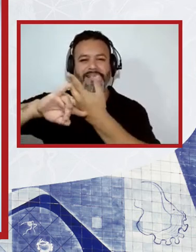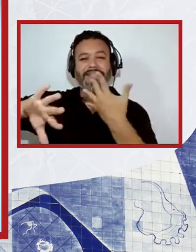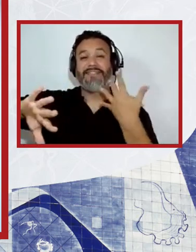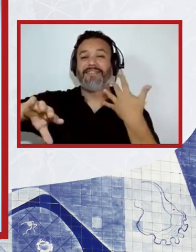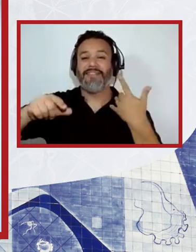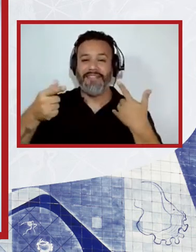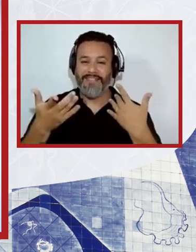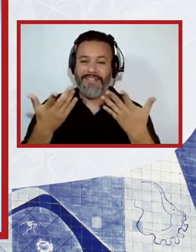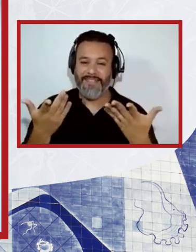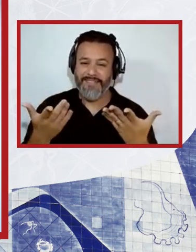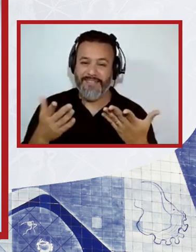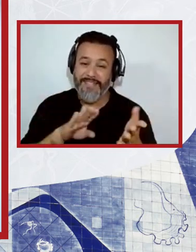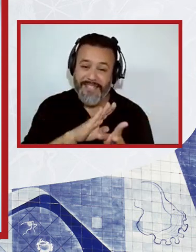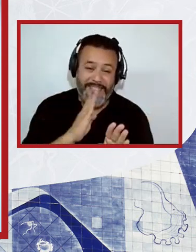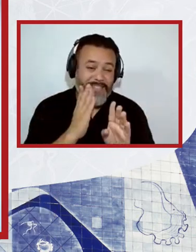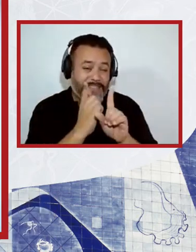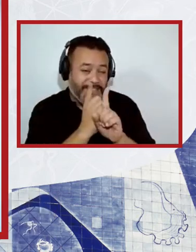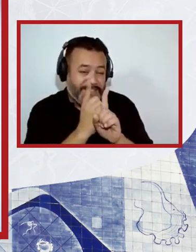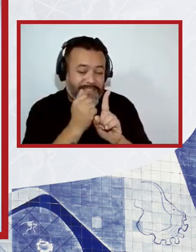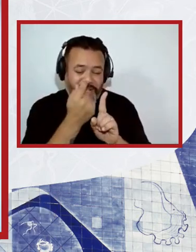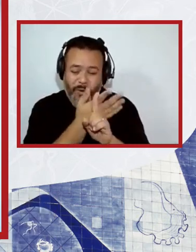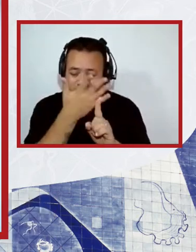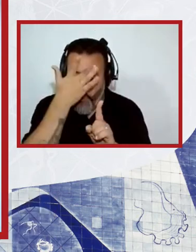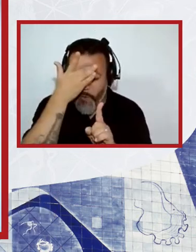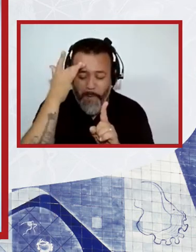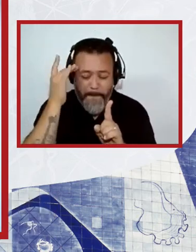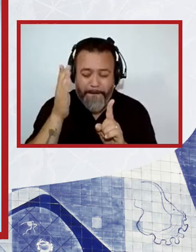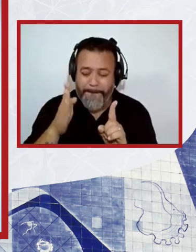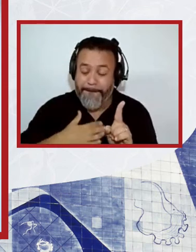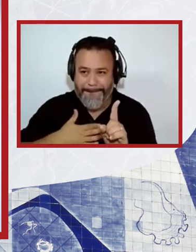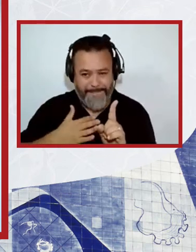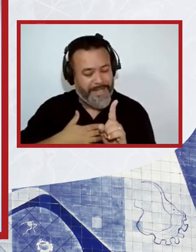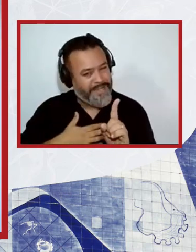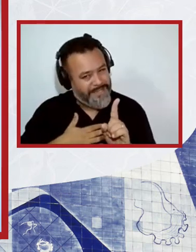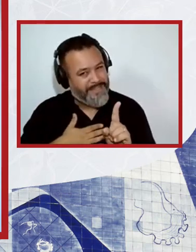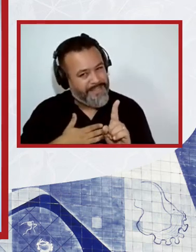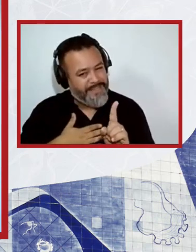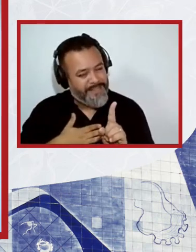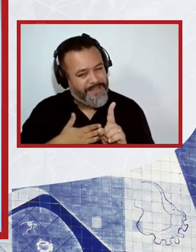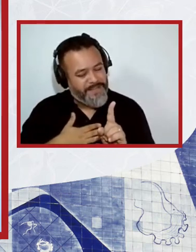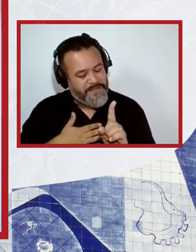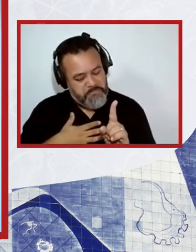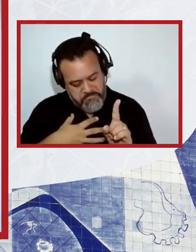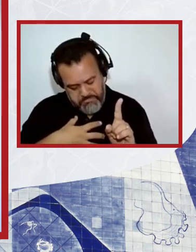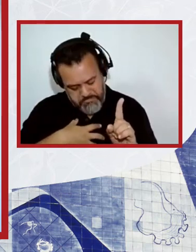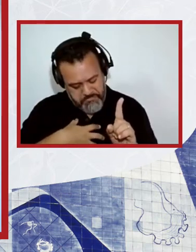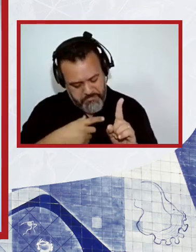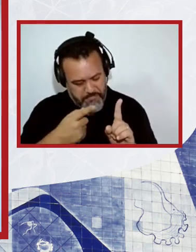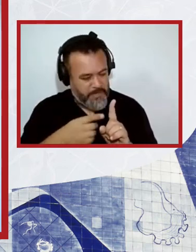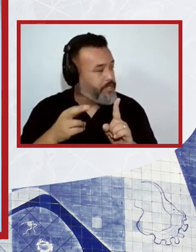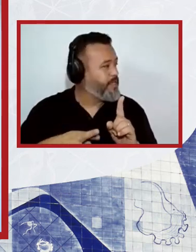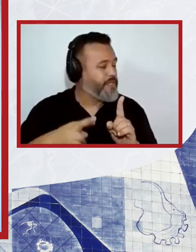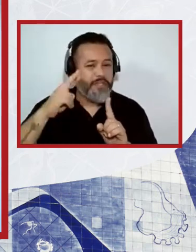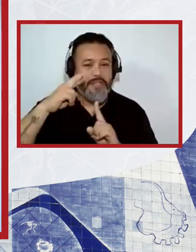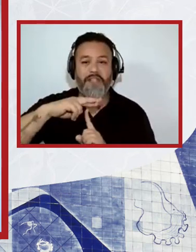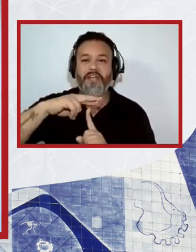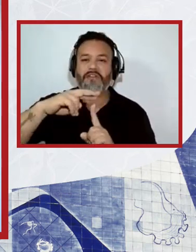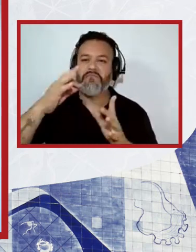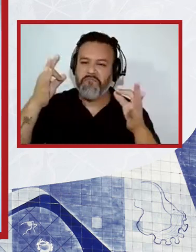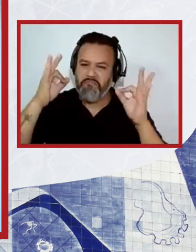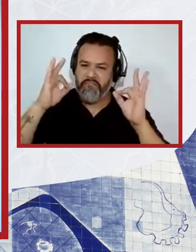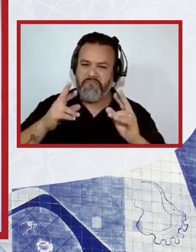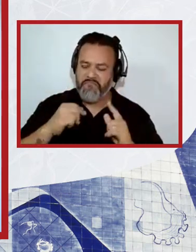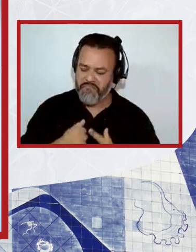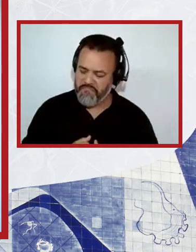assim, né, de um encontro com pessoas, para mim, que eu considero referências,